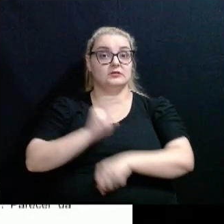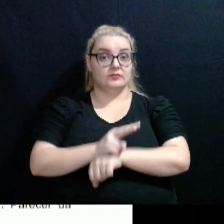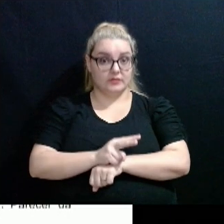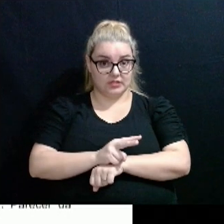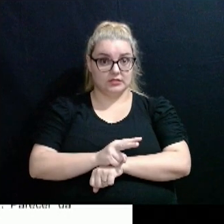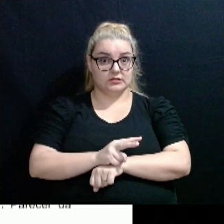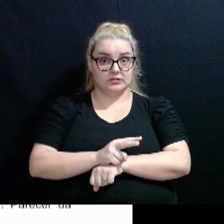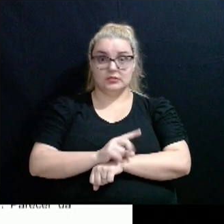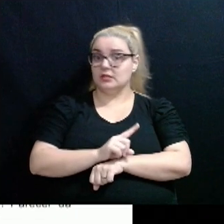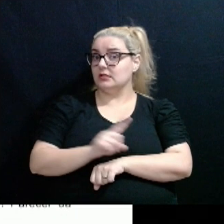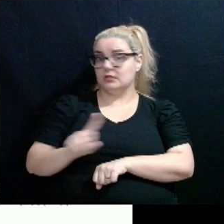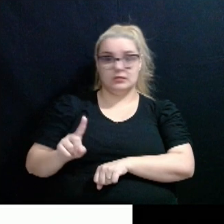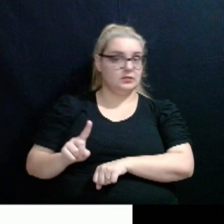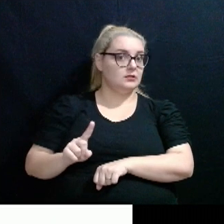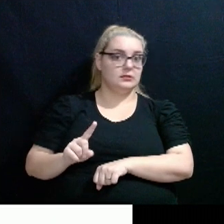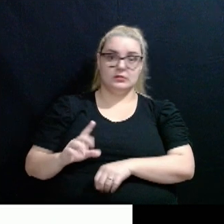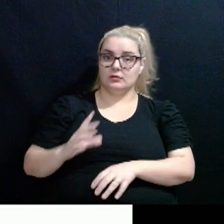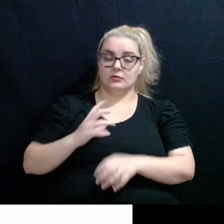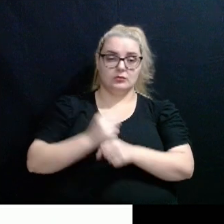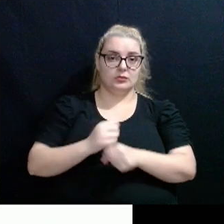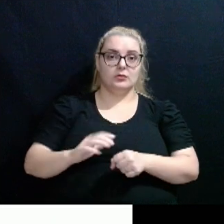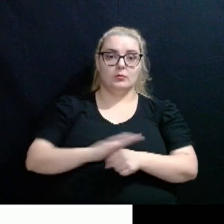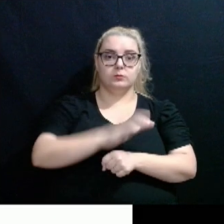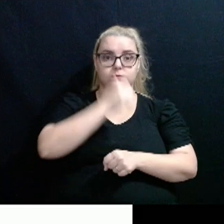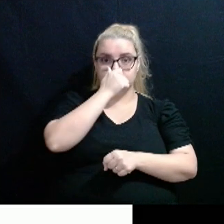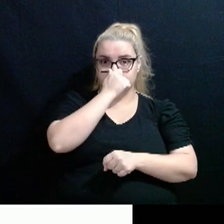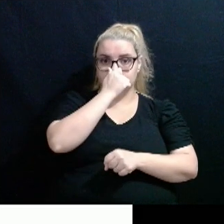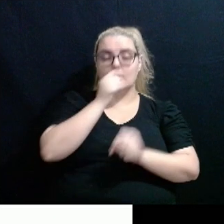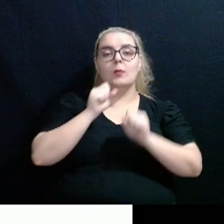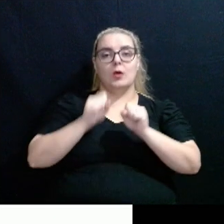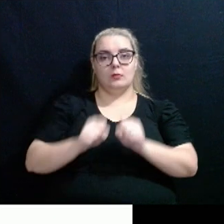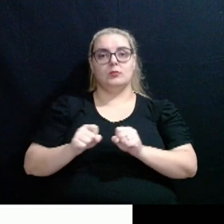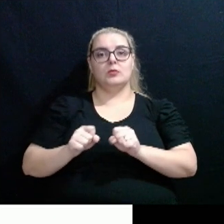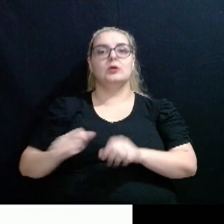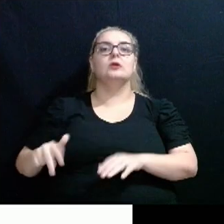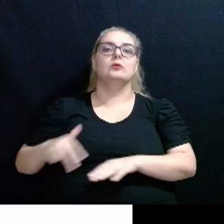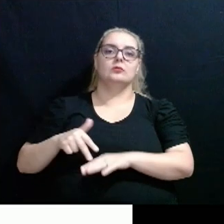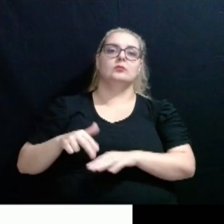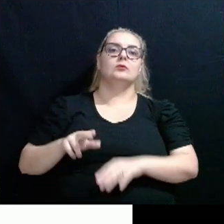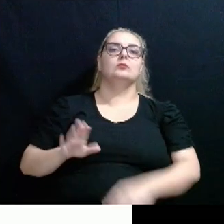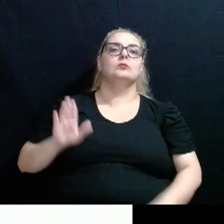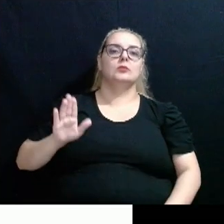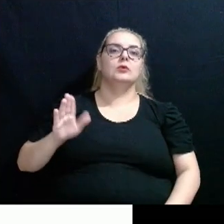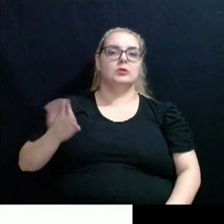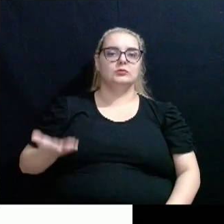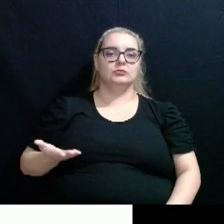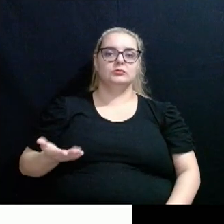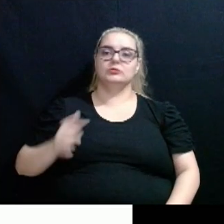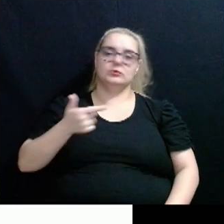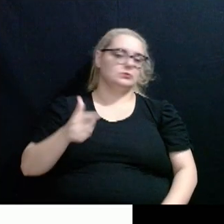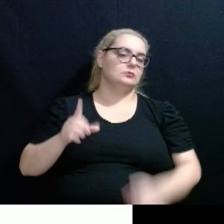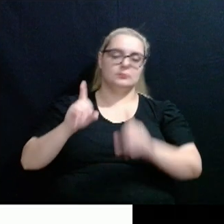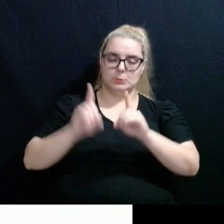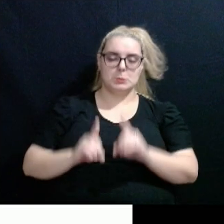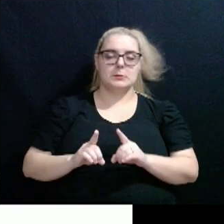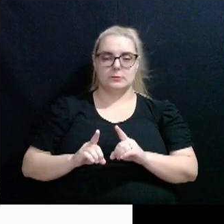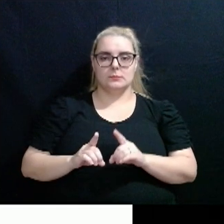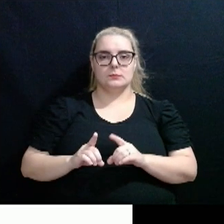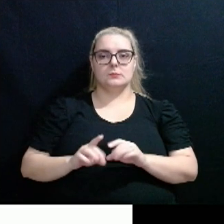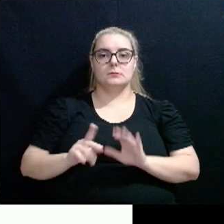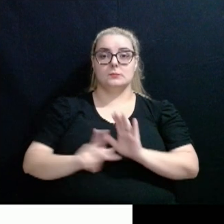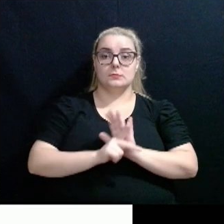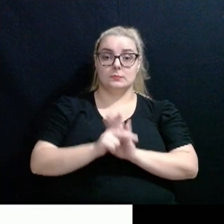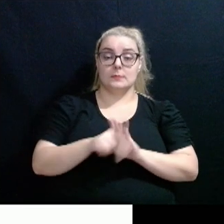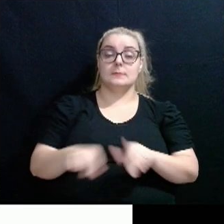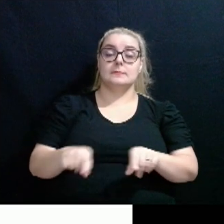sejam totalmente preenchidas, elas vão poder ser ocupadas por candidatos sem deficiência. O projeto também prevê